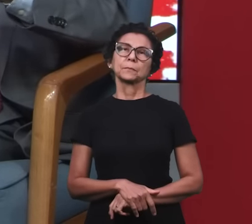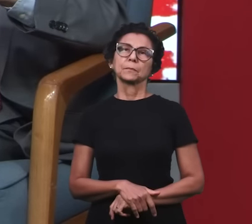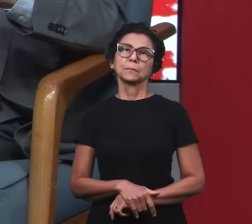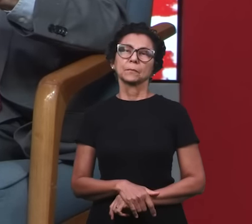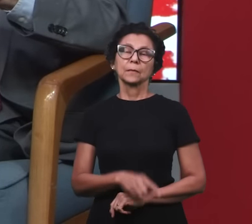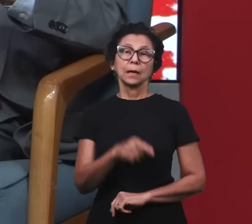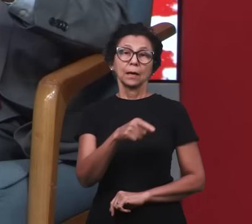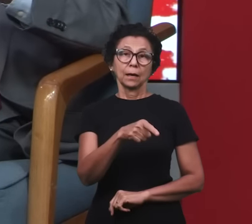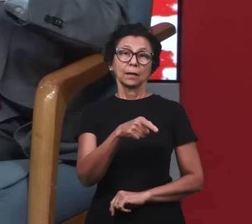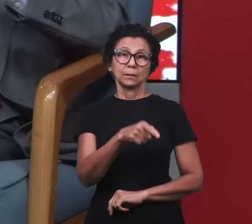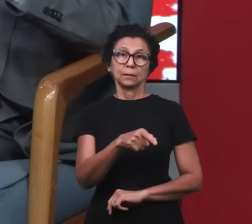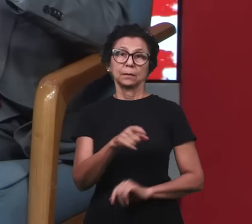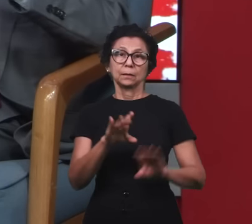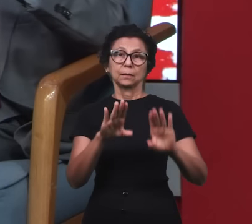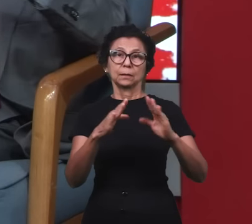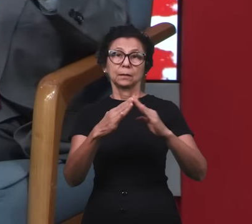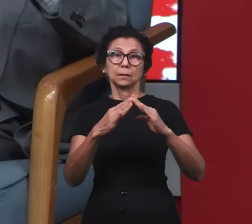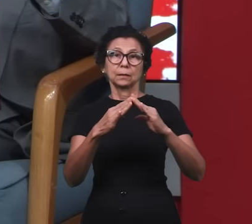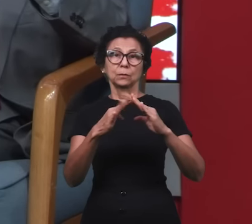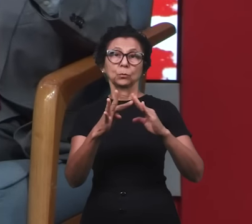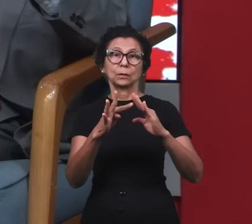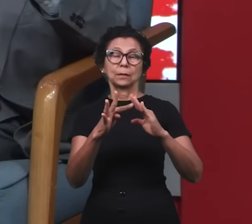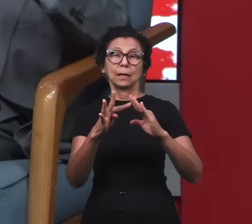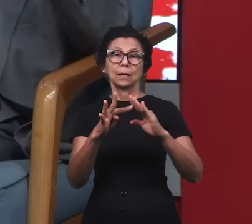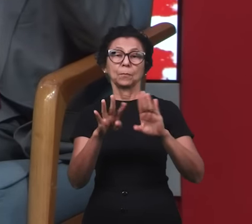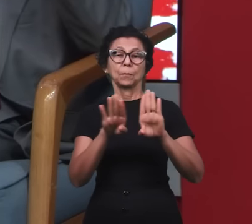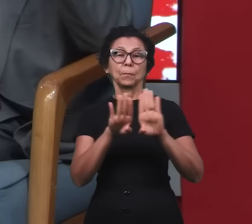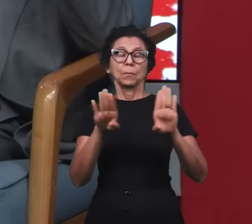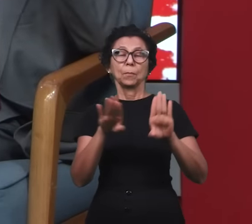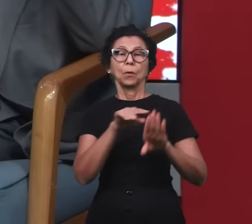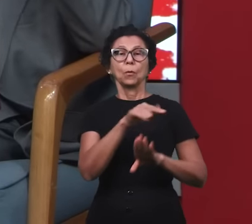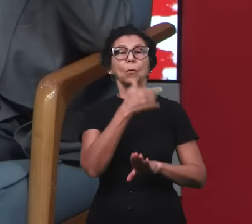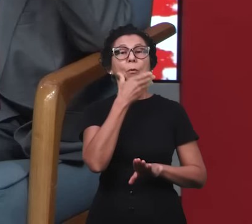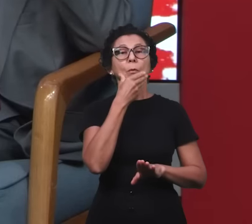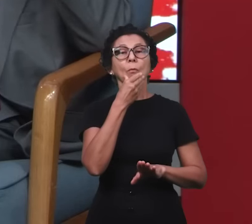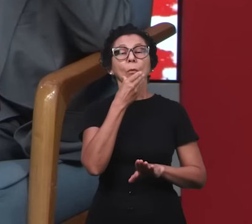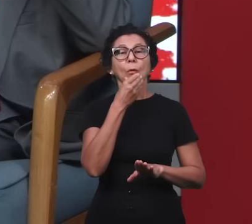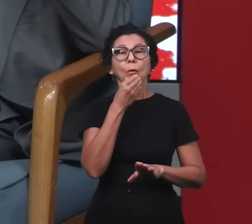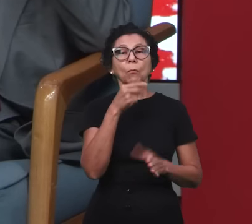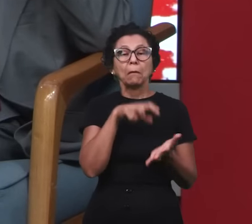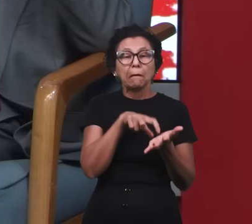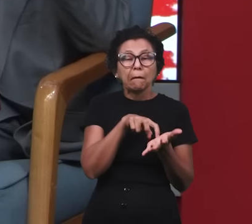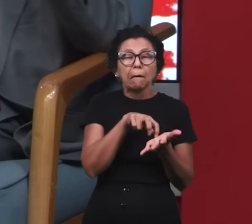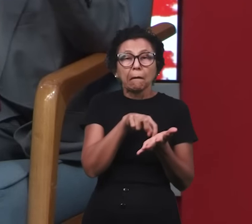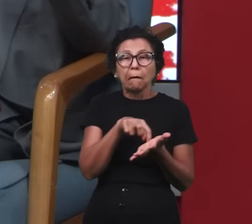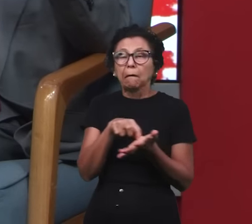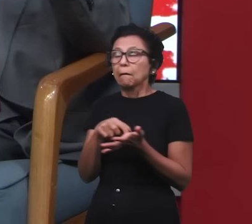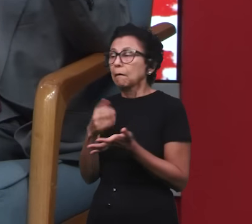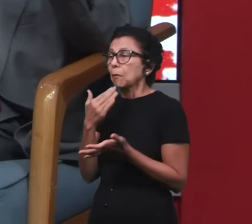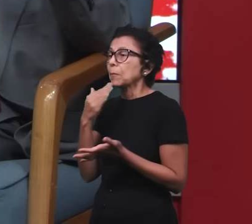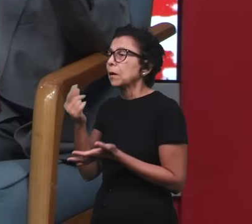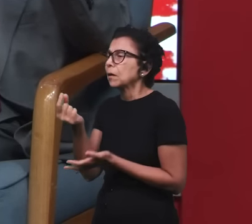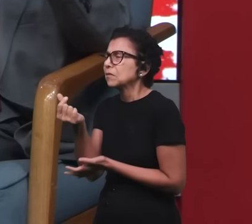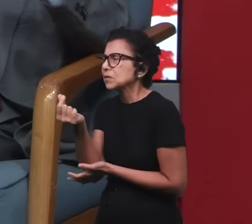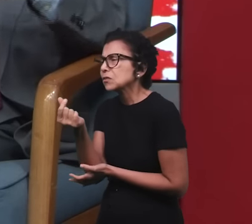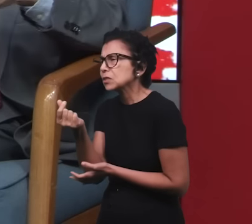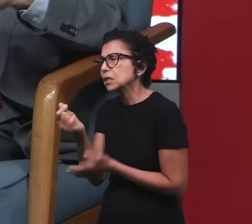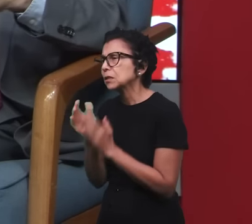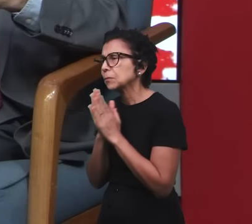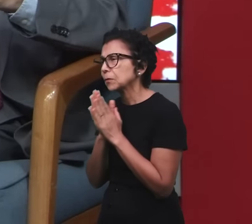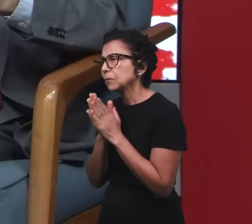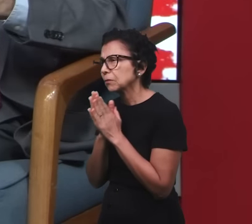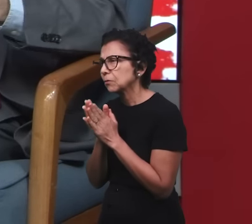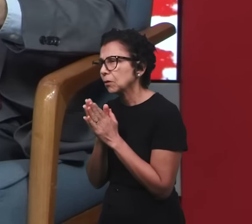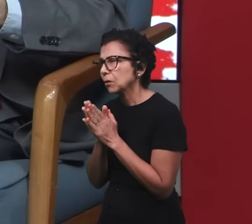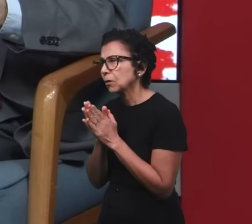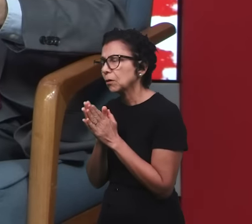ali na porta do templo, o que o coxo pede a Pedro e João? Uma esmola. O que